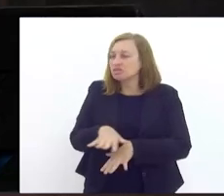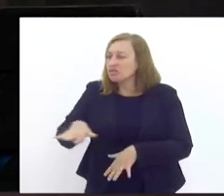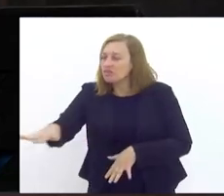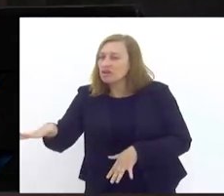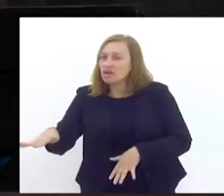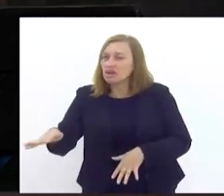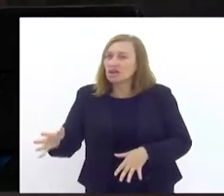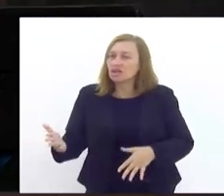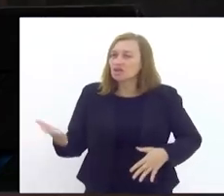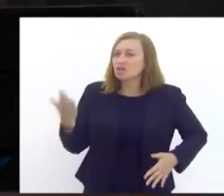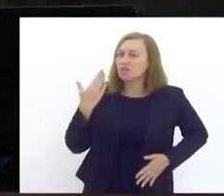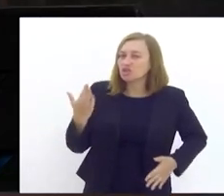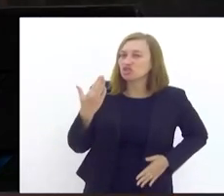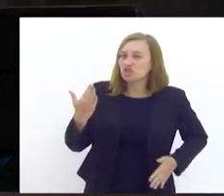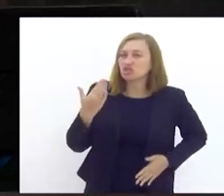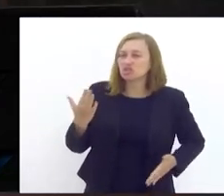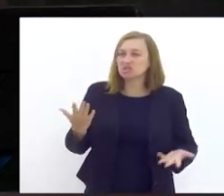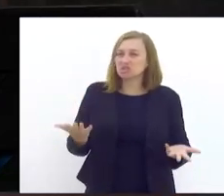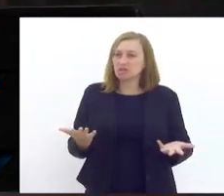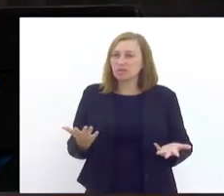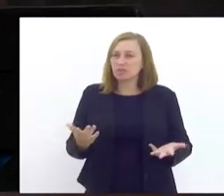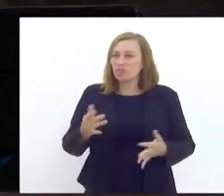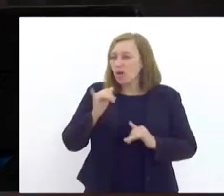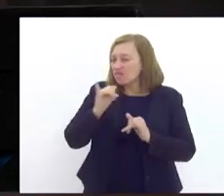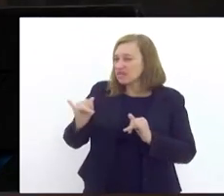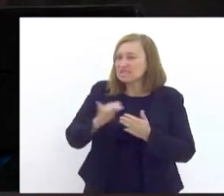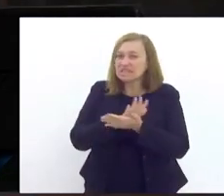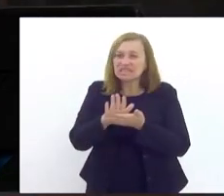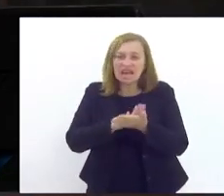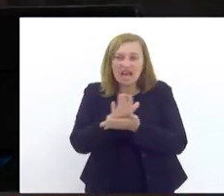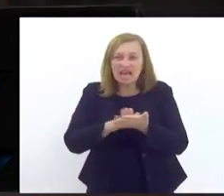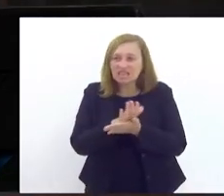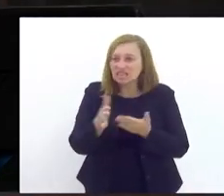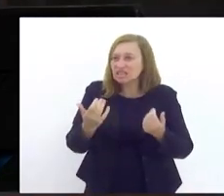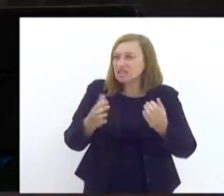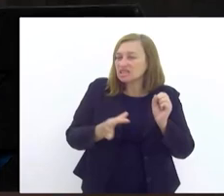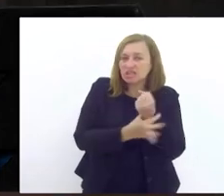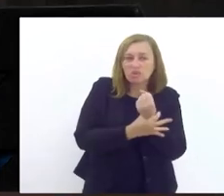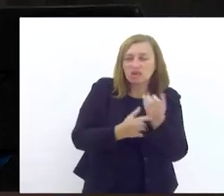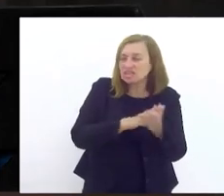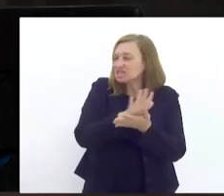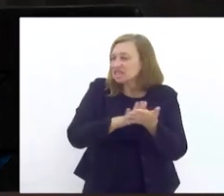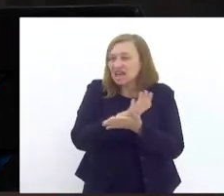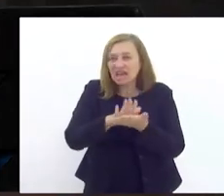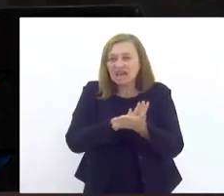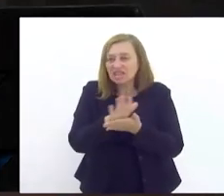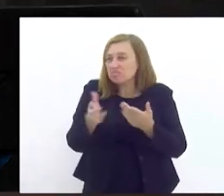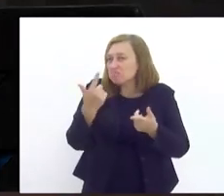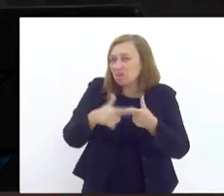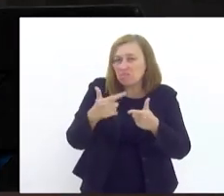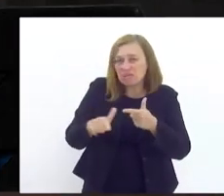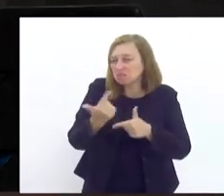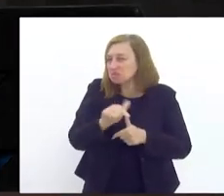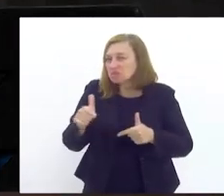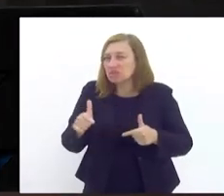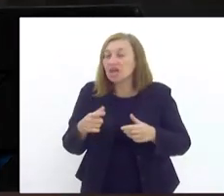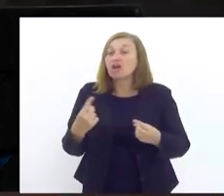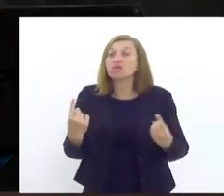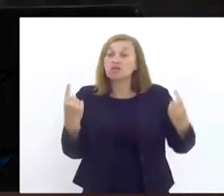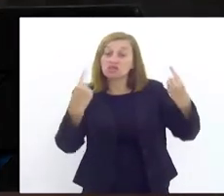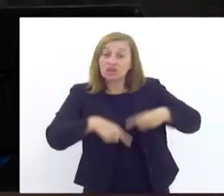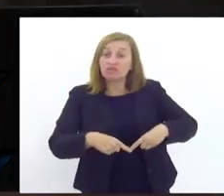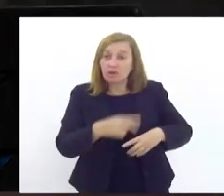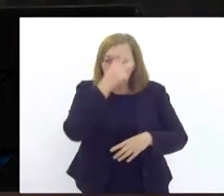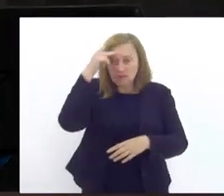pelo narcotráfico sem qualquer pré-aviso sem qualquer aparato de segurança sem qualquer problema e aí eu faço um desafio para o